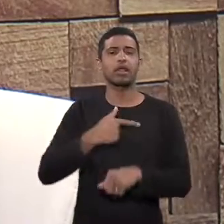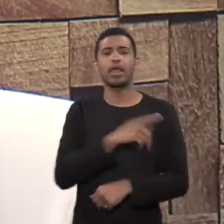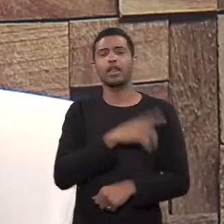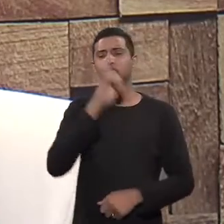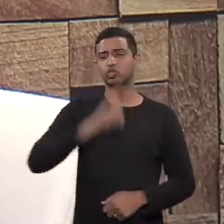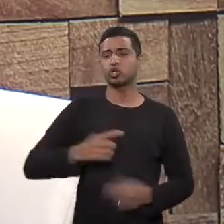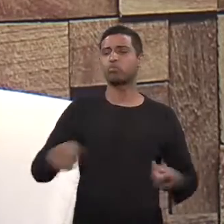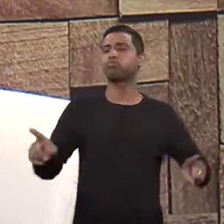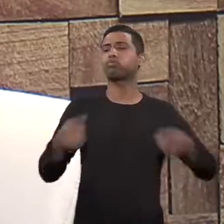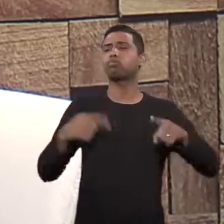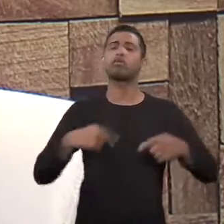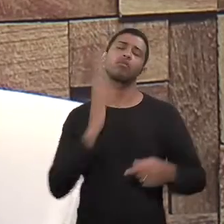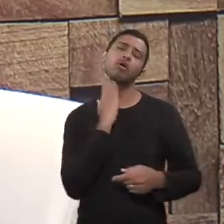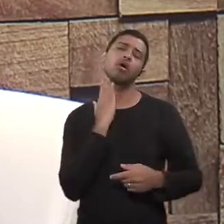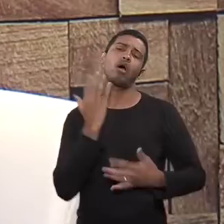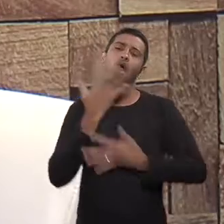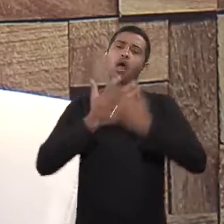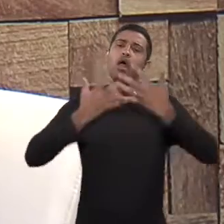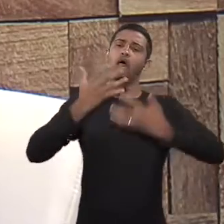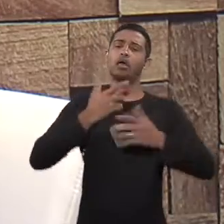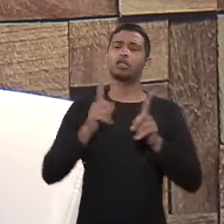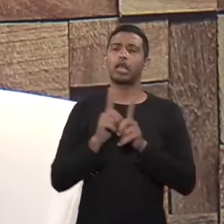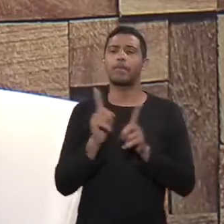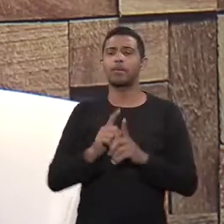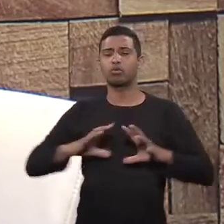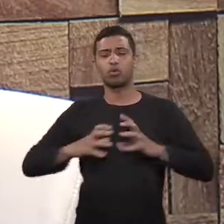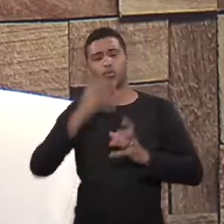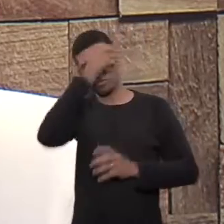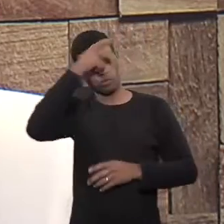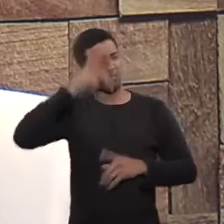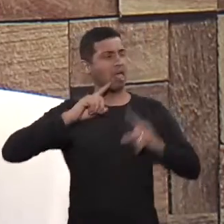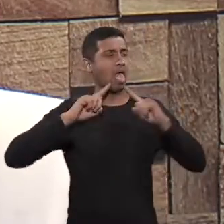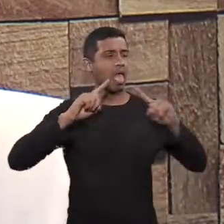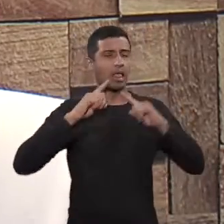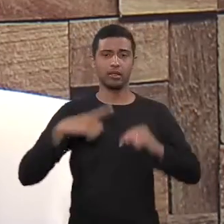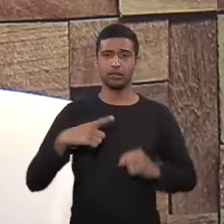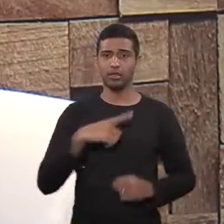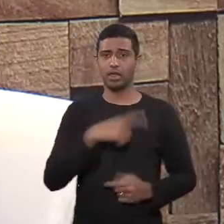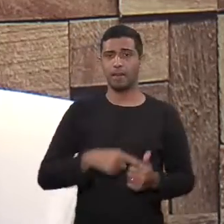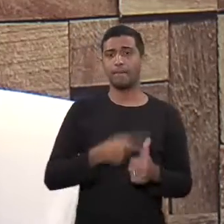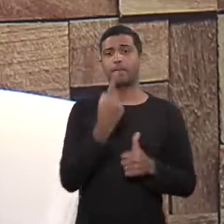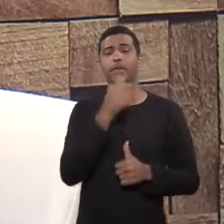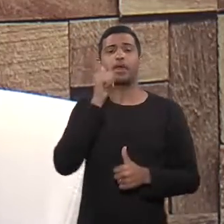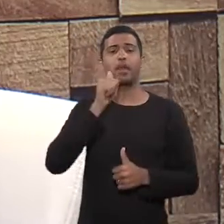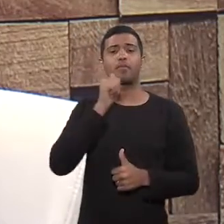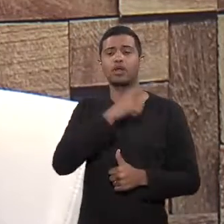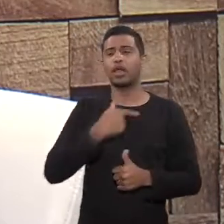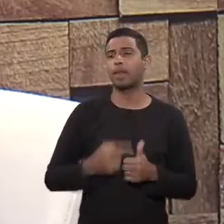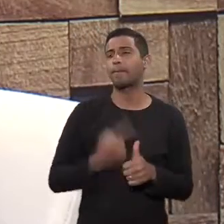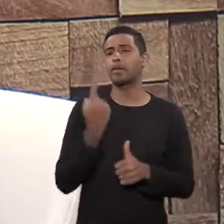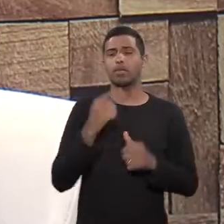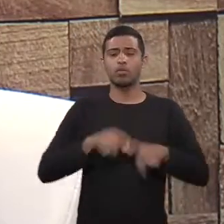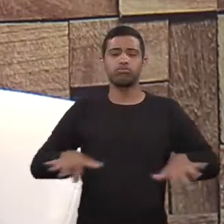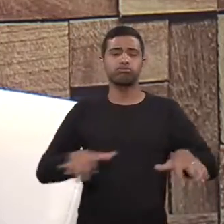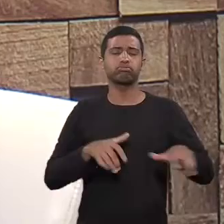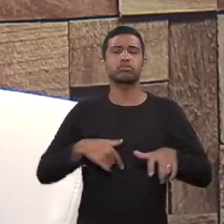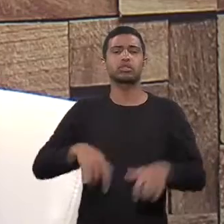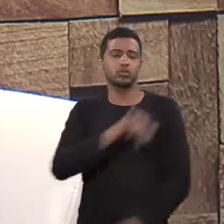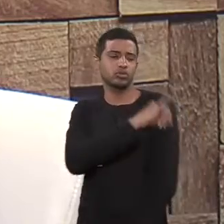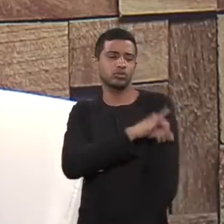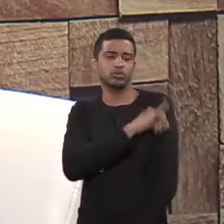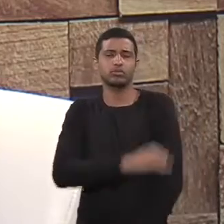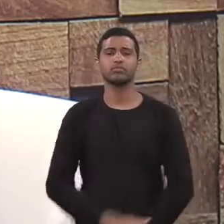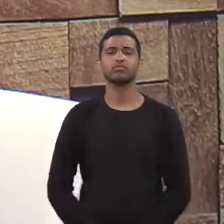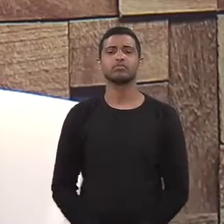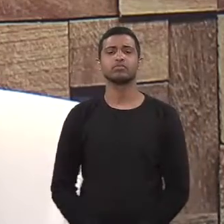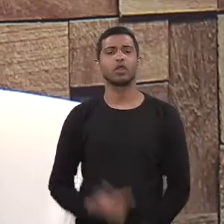óperas relevantes, com destaques com público e crítica. Foi a primeira mulher a reger a temporada de ópera do Teatro Municipal do